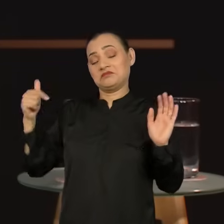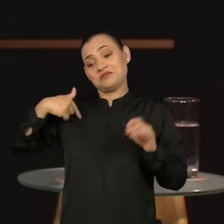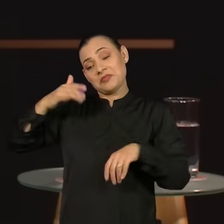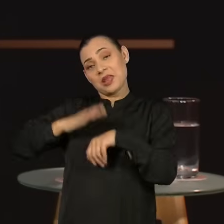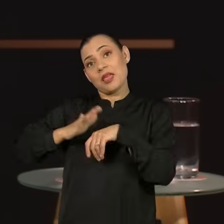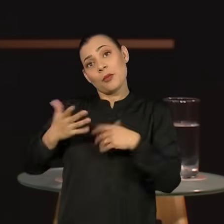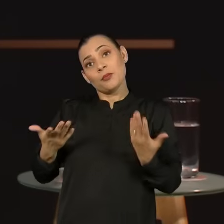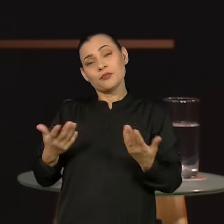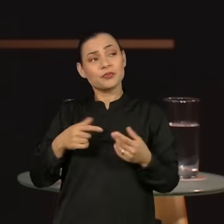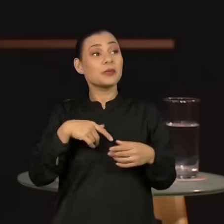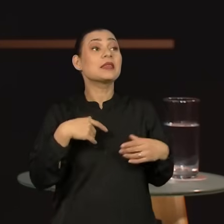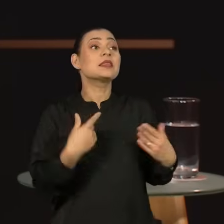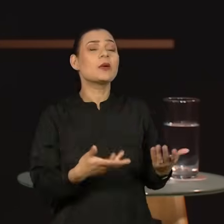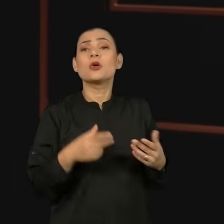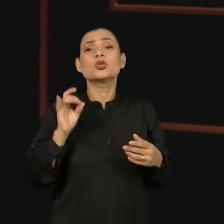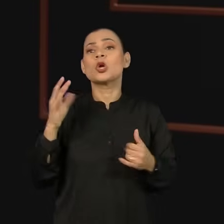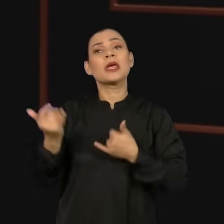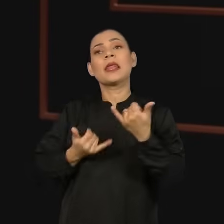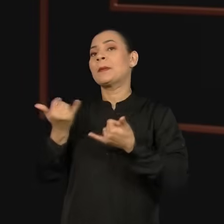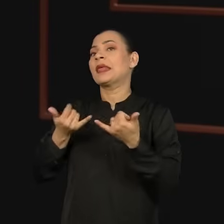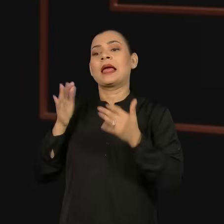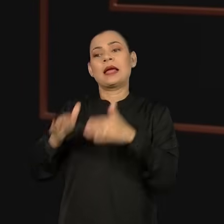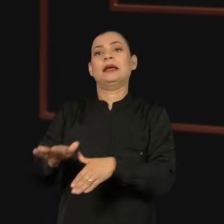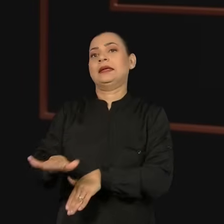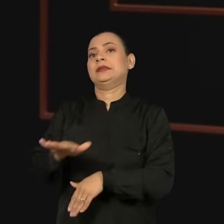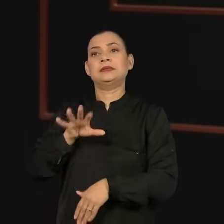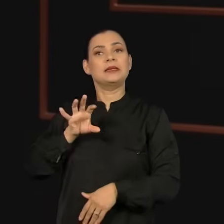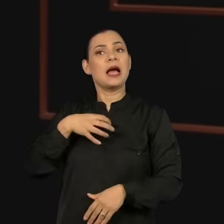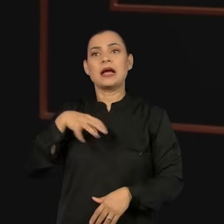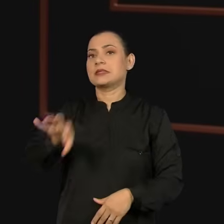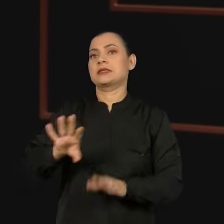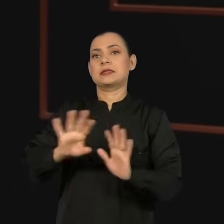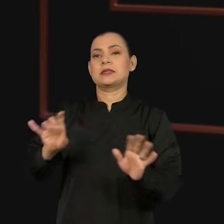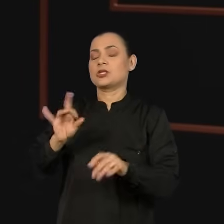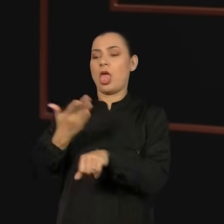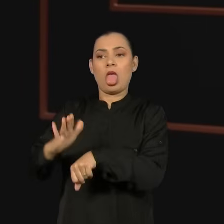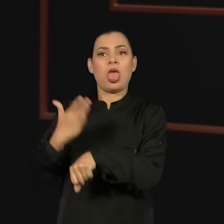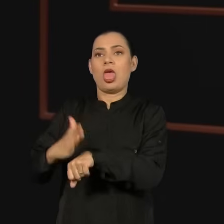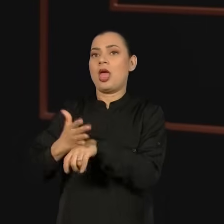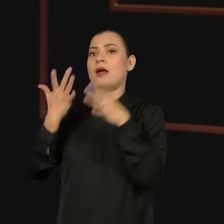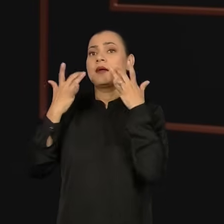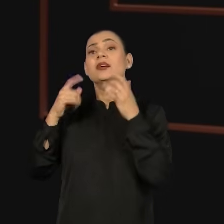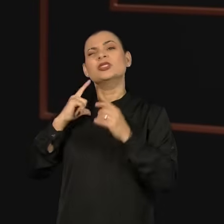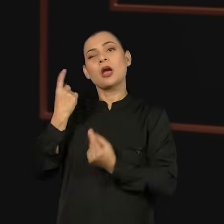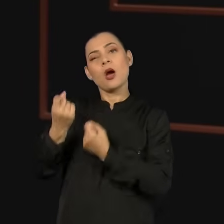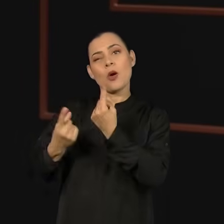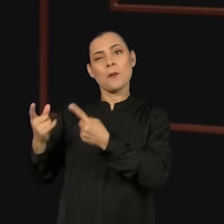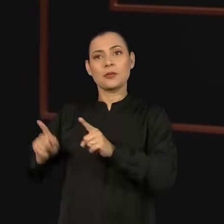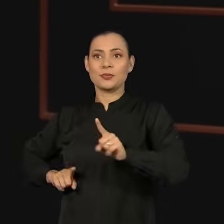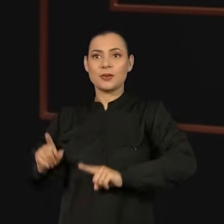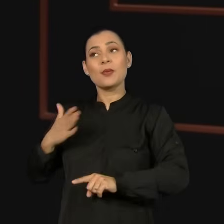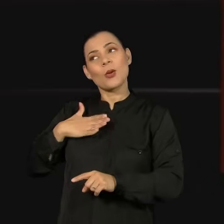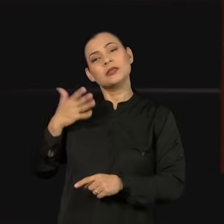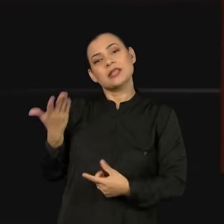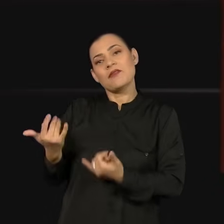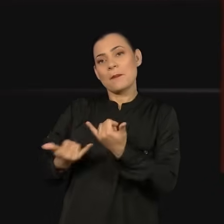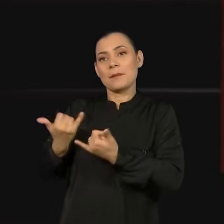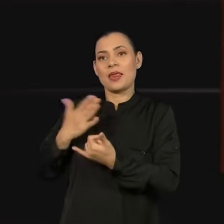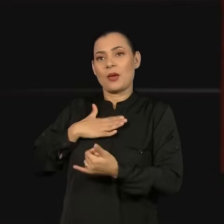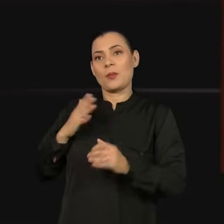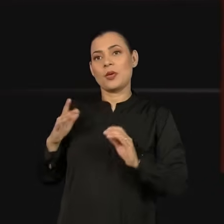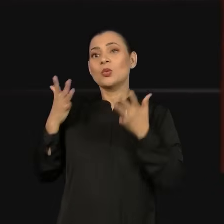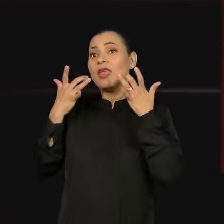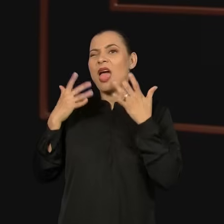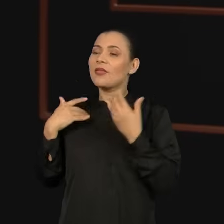aí você eu tem só lembrança? queria brincar disso, entendeu? É. Assim, eu ficava... Tinha umas primas minhas que gostavam de brincar comigo de